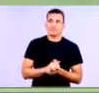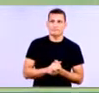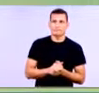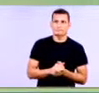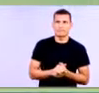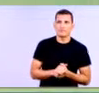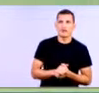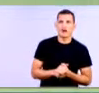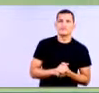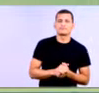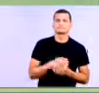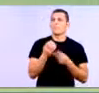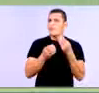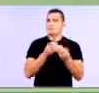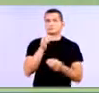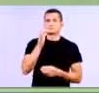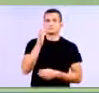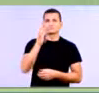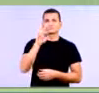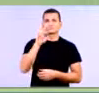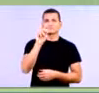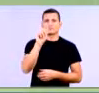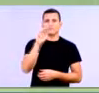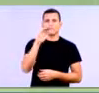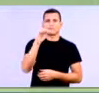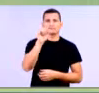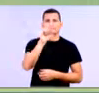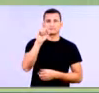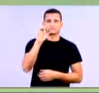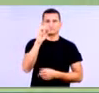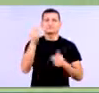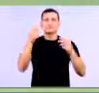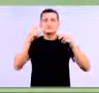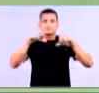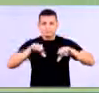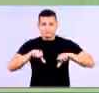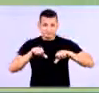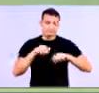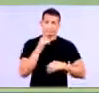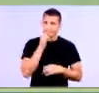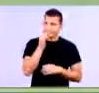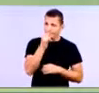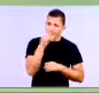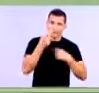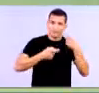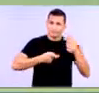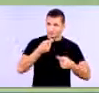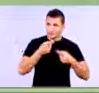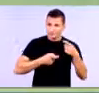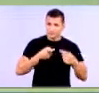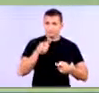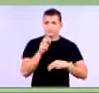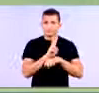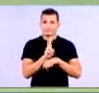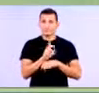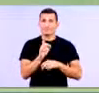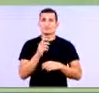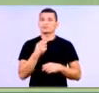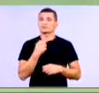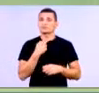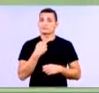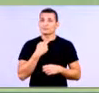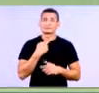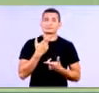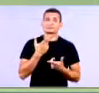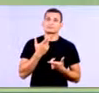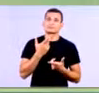ele poderá se dar quando? A política de segurança, ela, primeiro, não deve ser extensa.